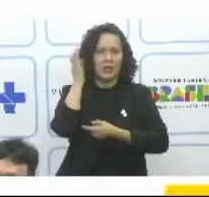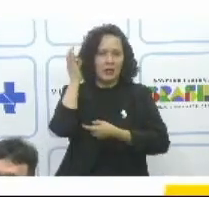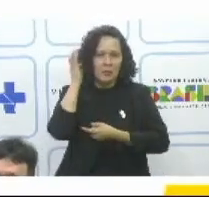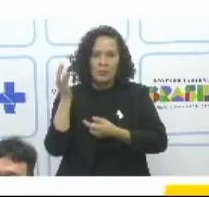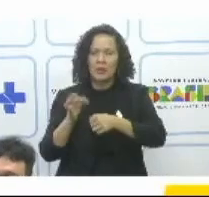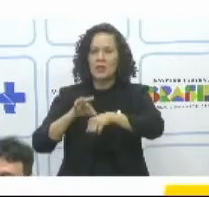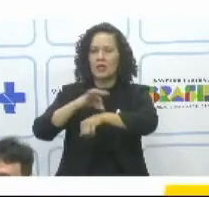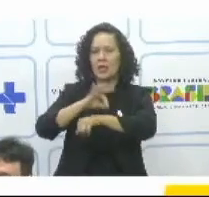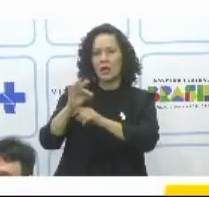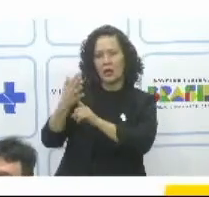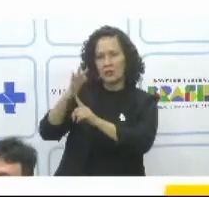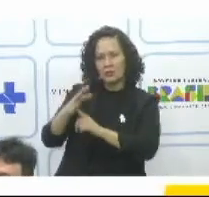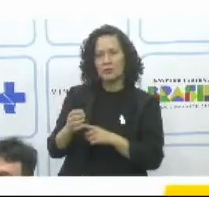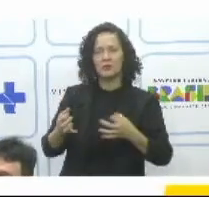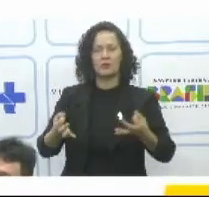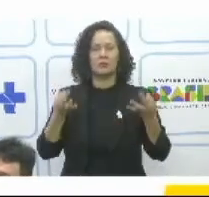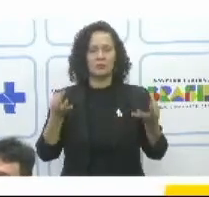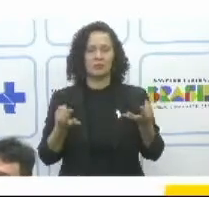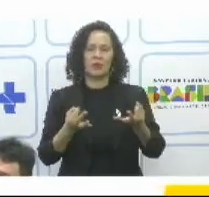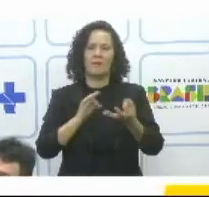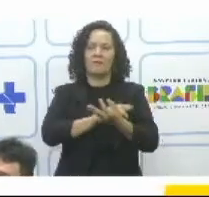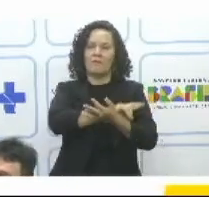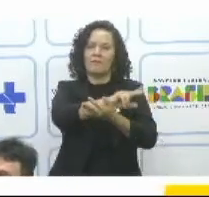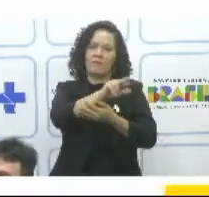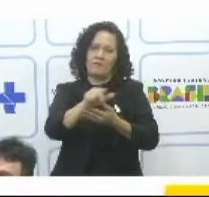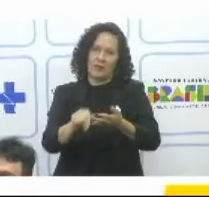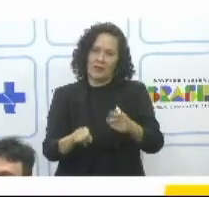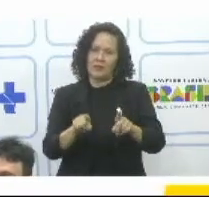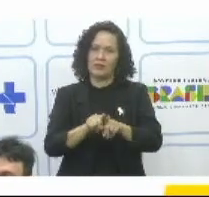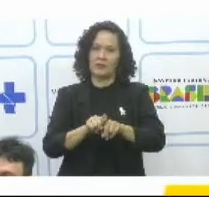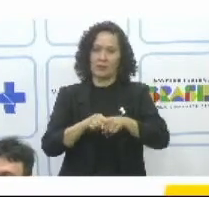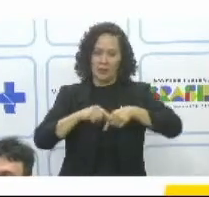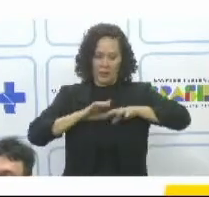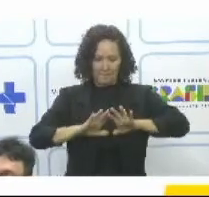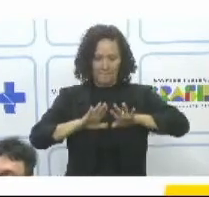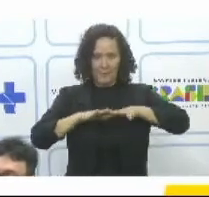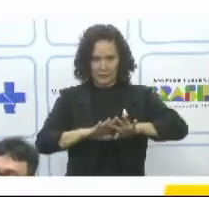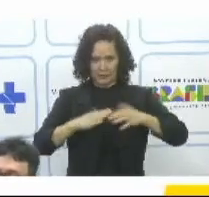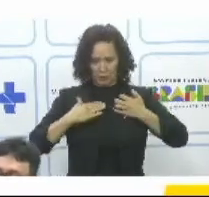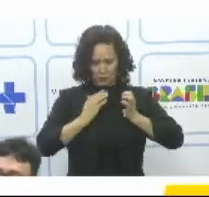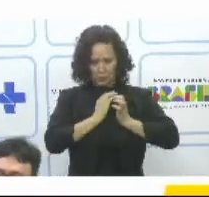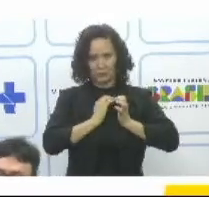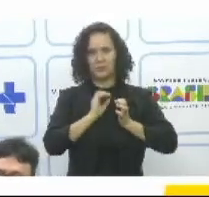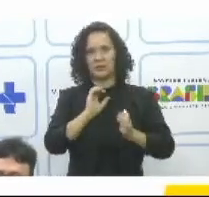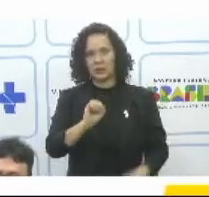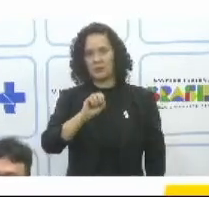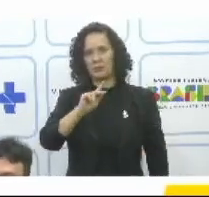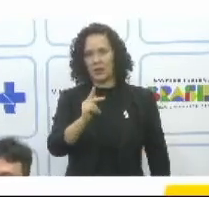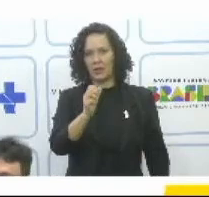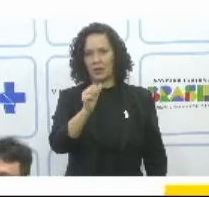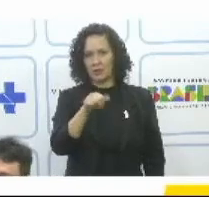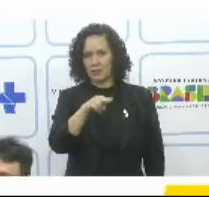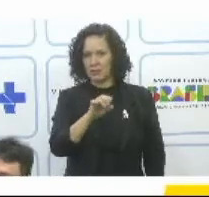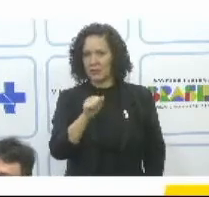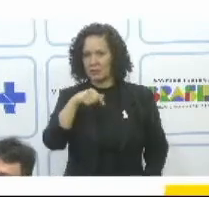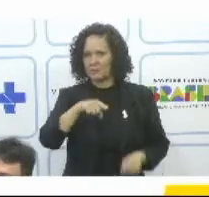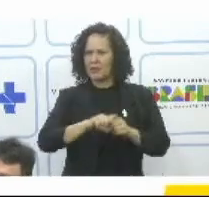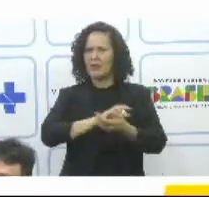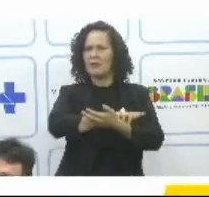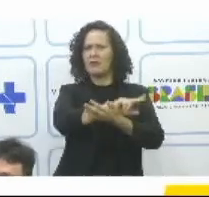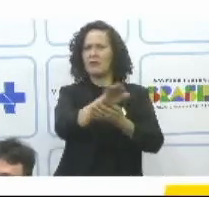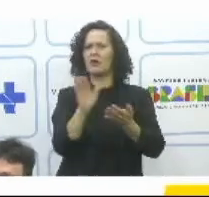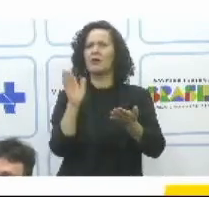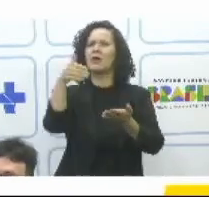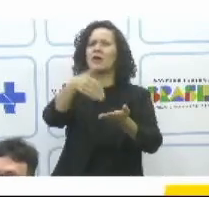introdução à reflexologia, meditação, Shantala e automassagem, né? E estamos lançando, né, vamos lançar até o